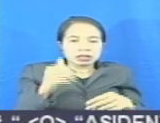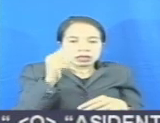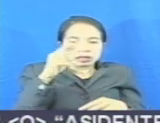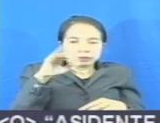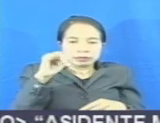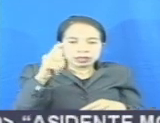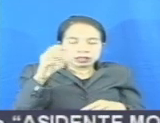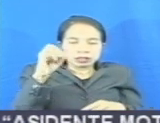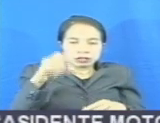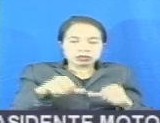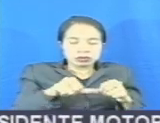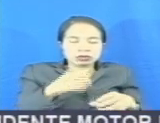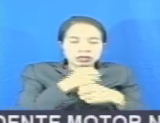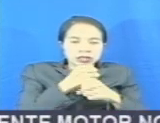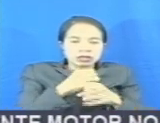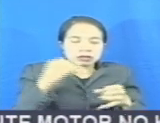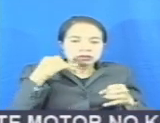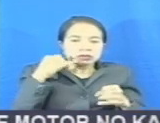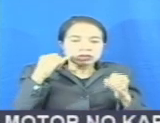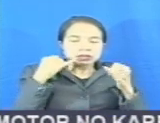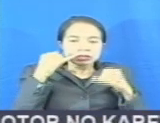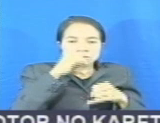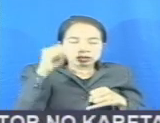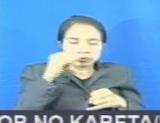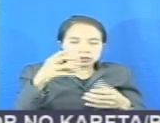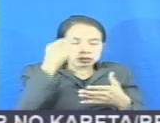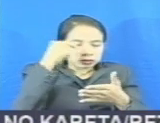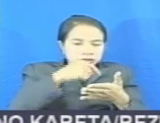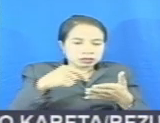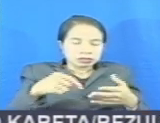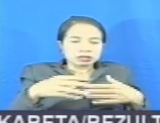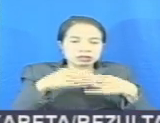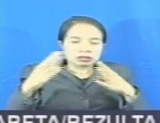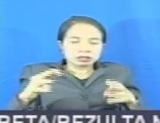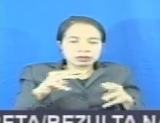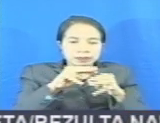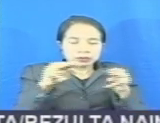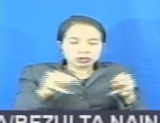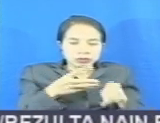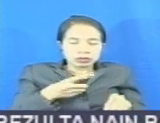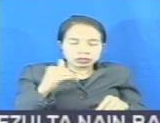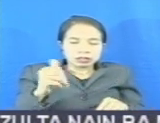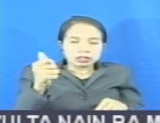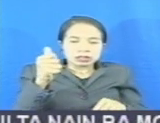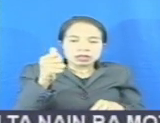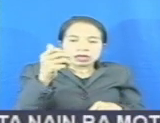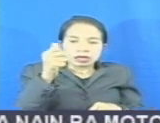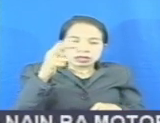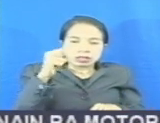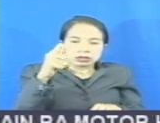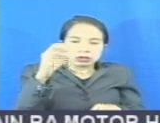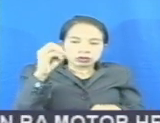Arozu continua halo entrevista ho secretário autoridade município de Ili Antônio Muniz Clau e a seguimento 7